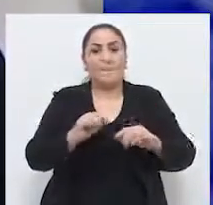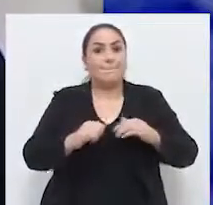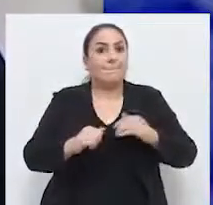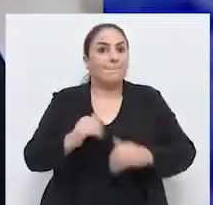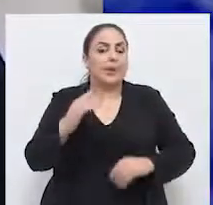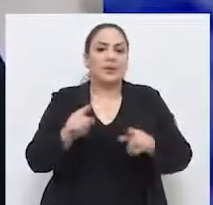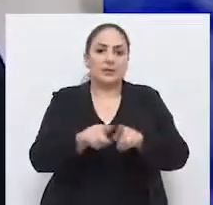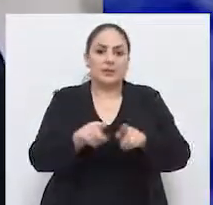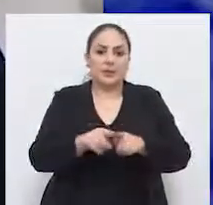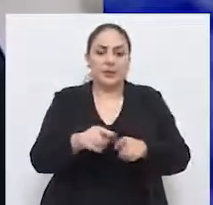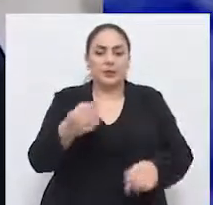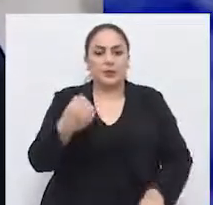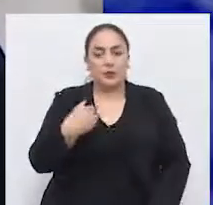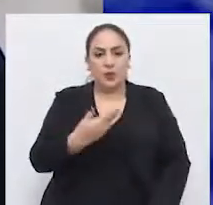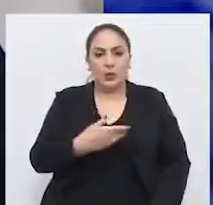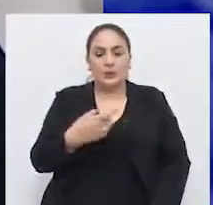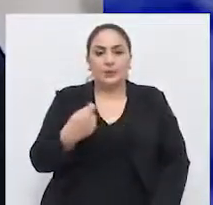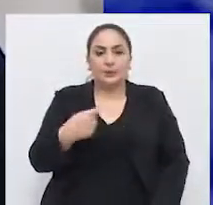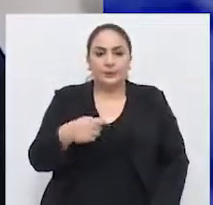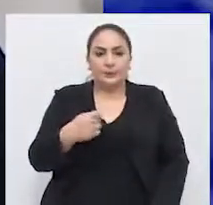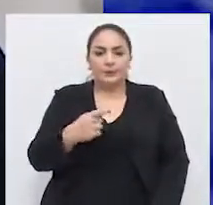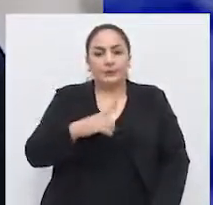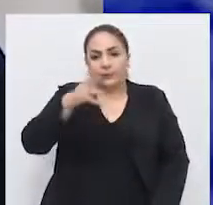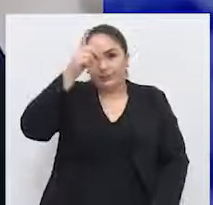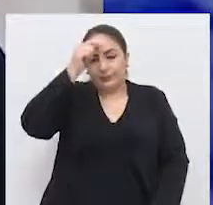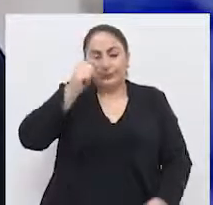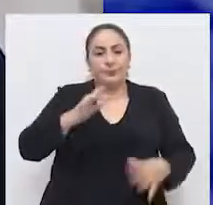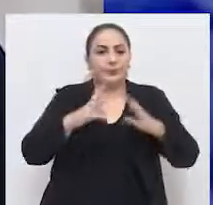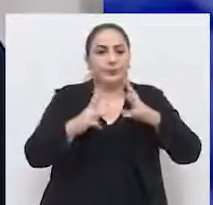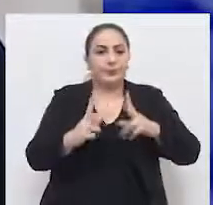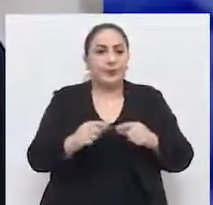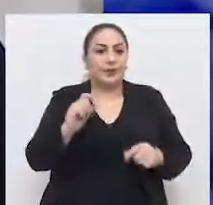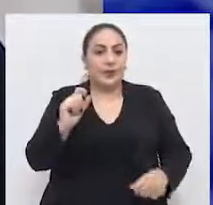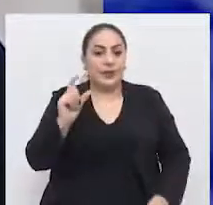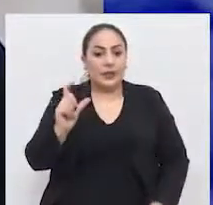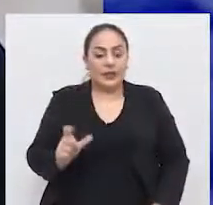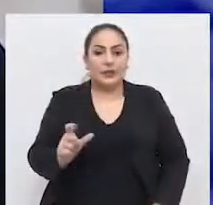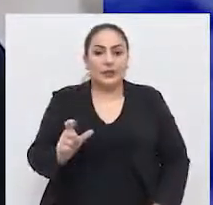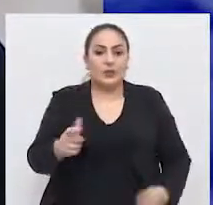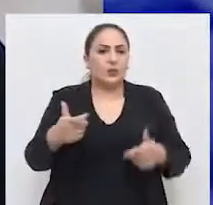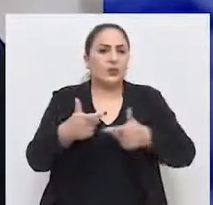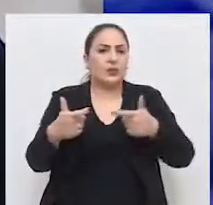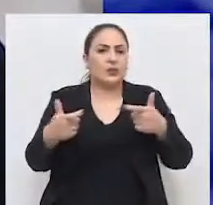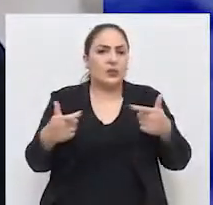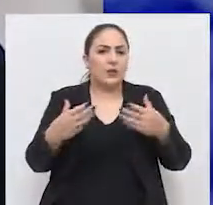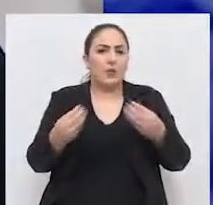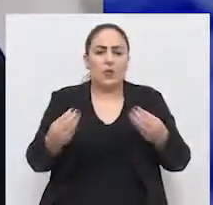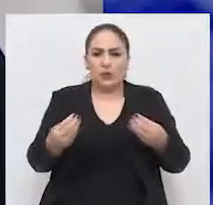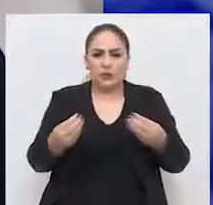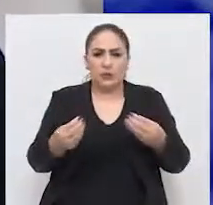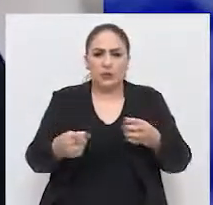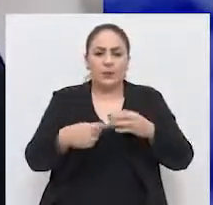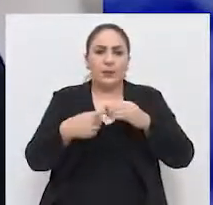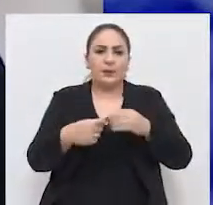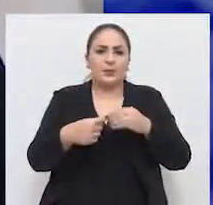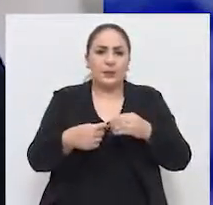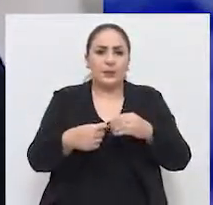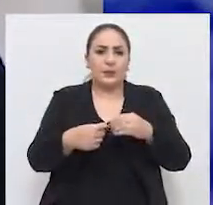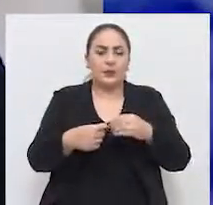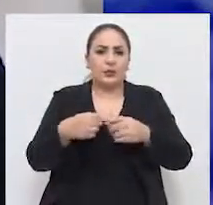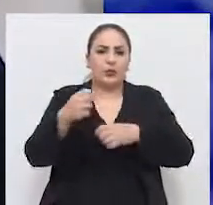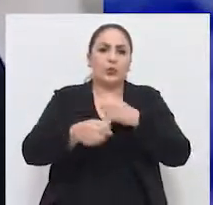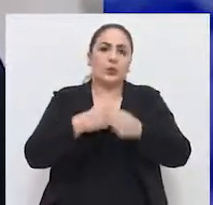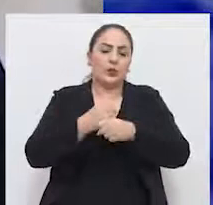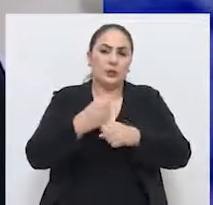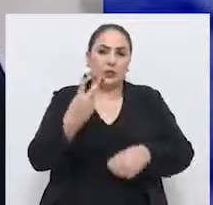E mais, nós devemos levar em consideração que esse fenômeno cresceu muito, principalmente a partir